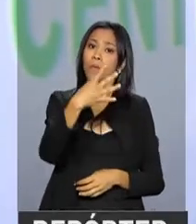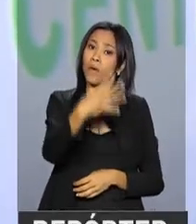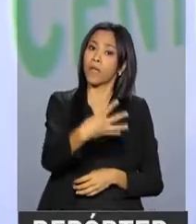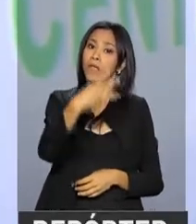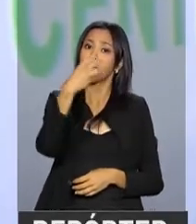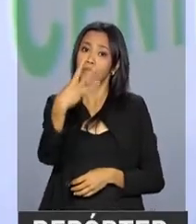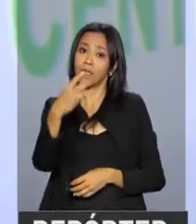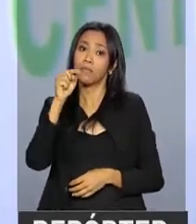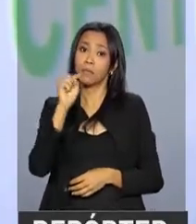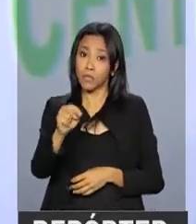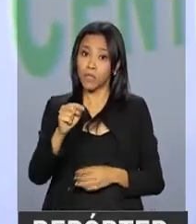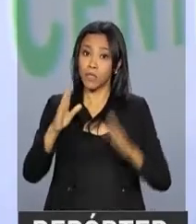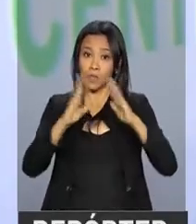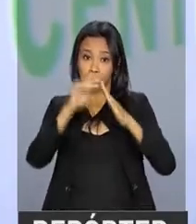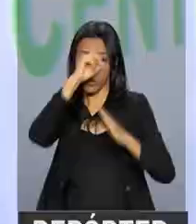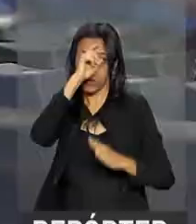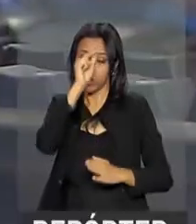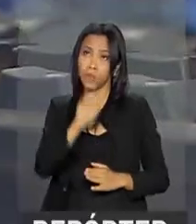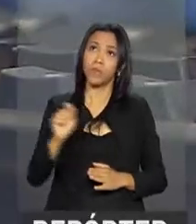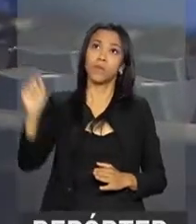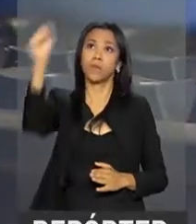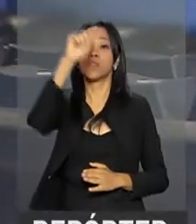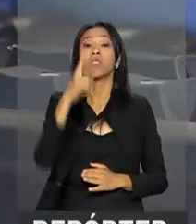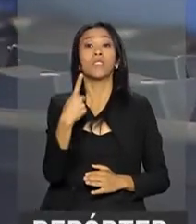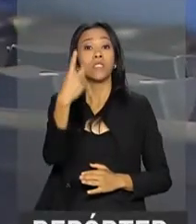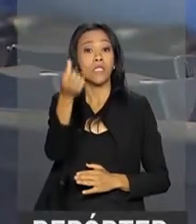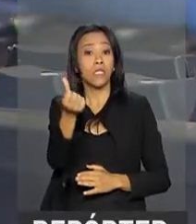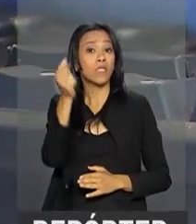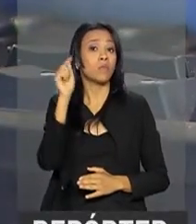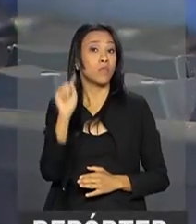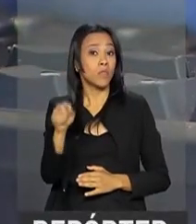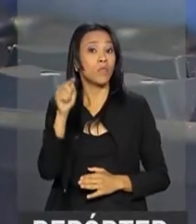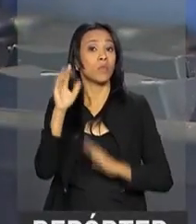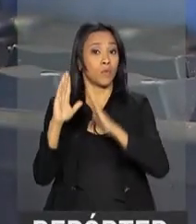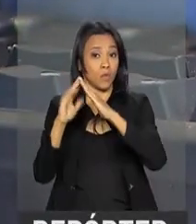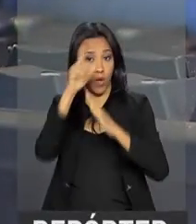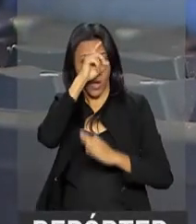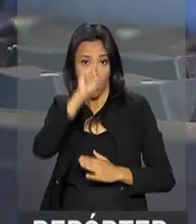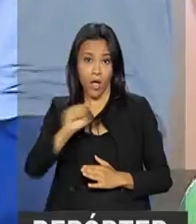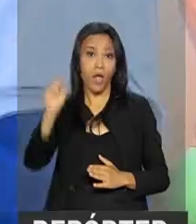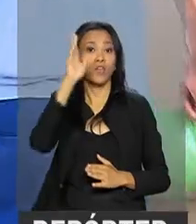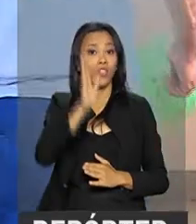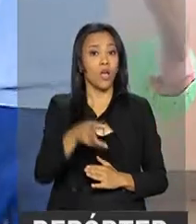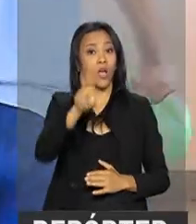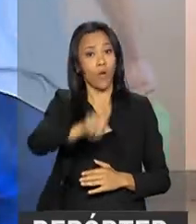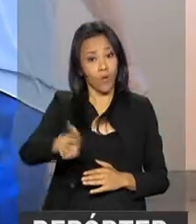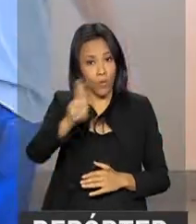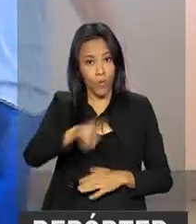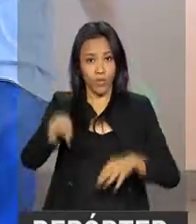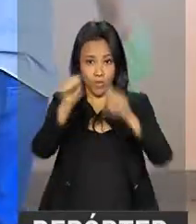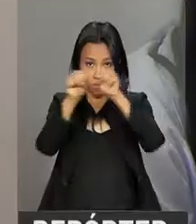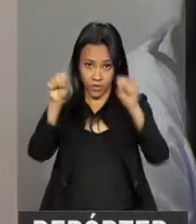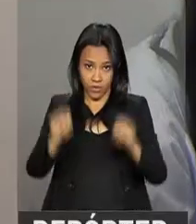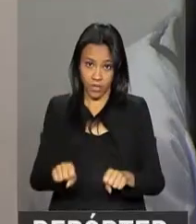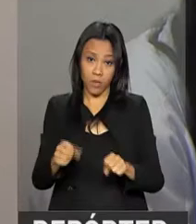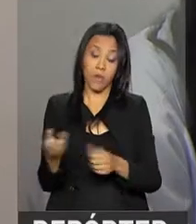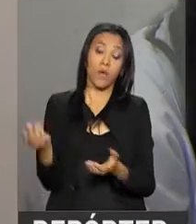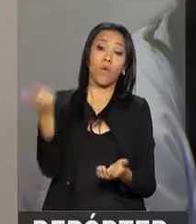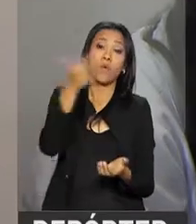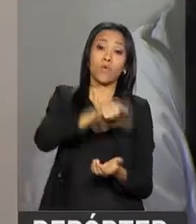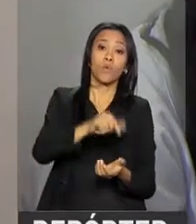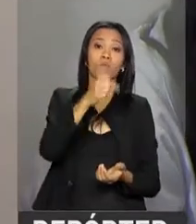saúde do país, cerca de 16 mil já estão conectados à plataforma DigiSUS e os outros 27 mil deverão